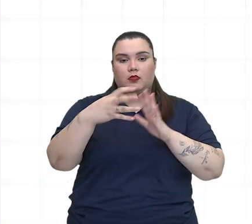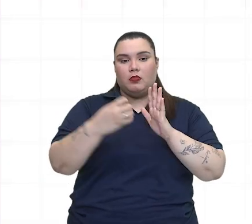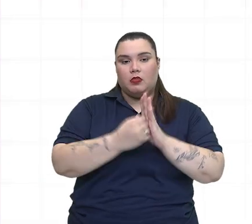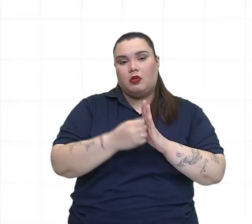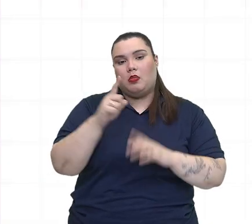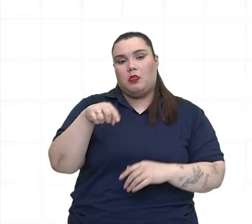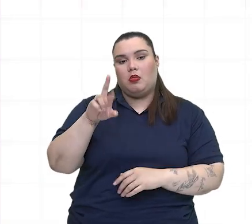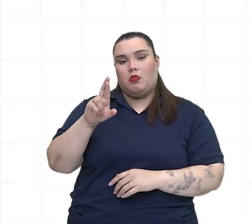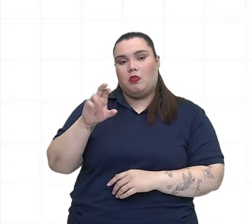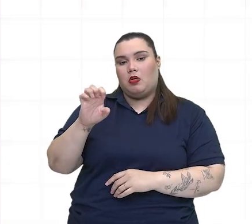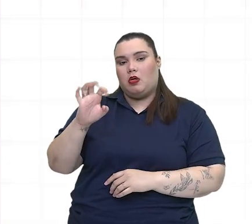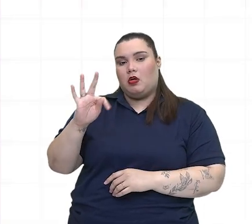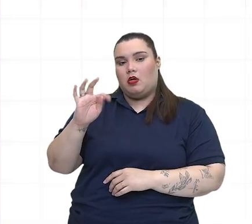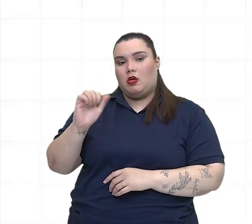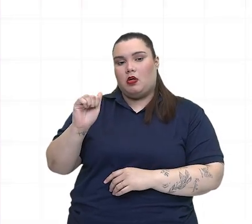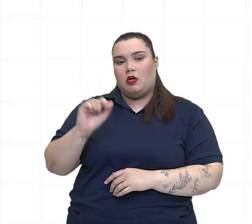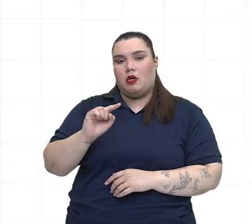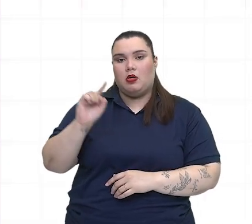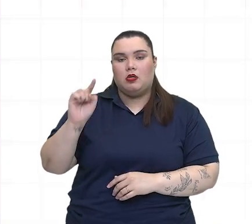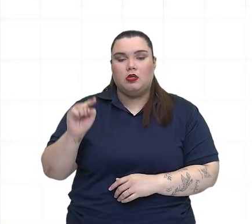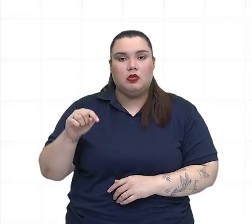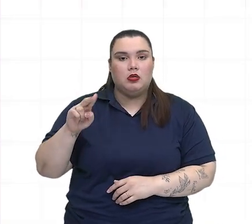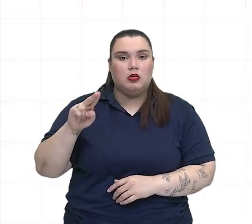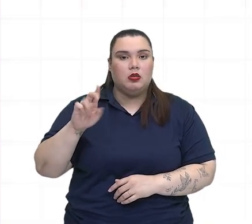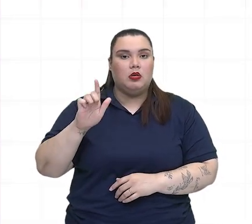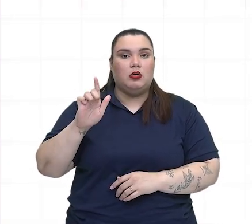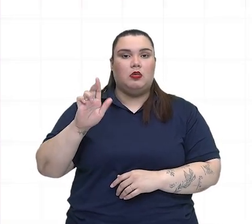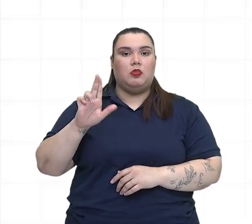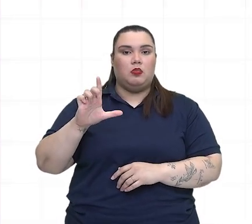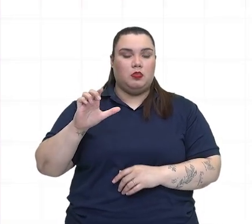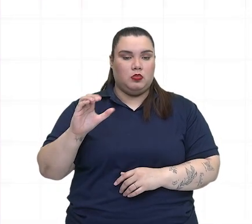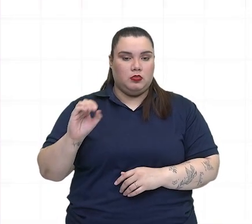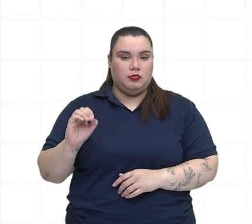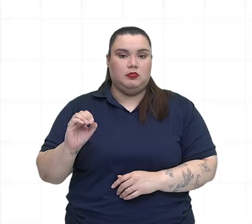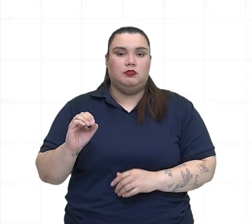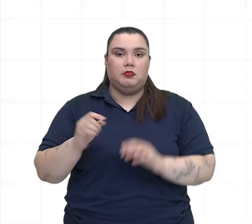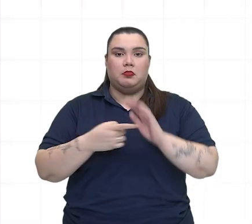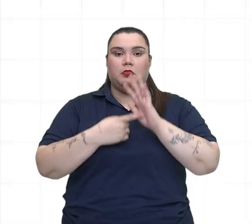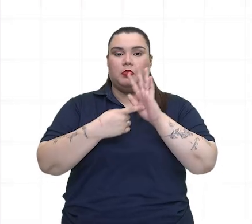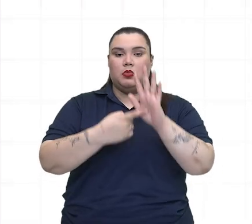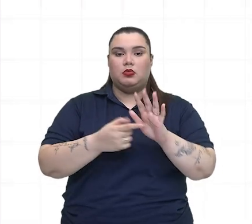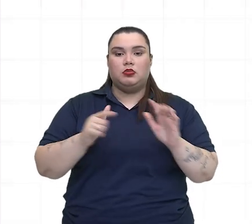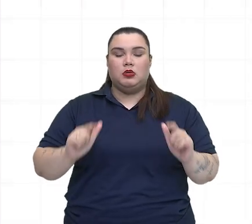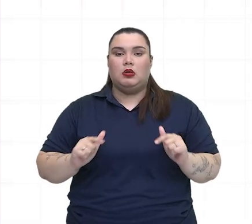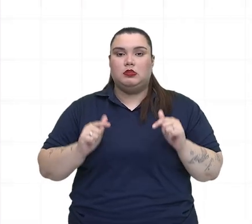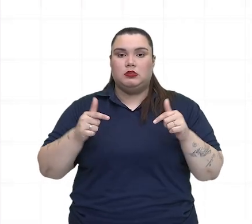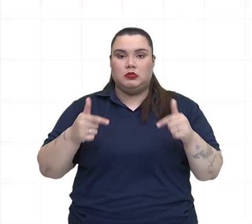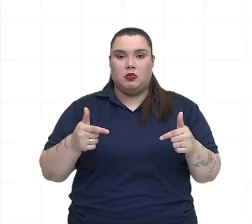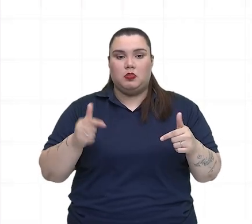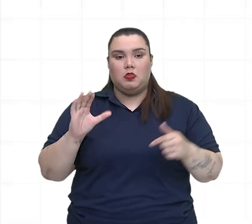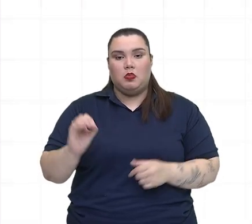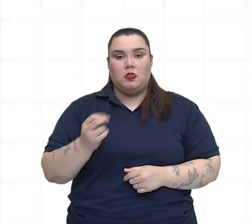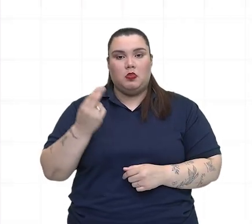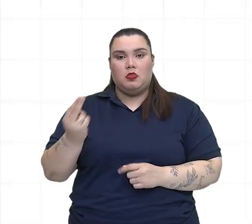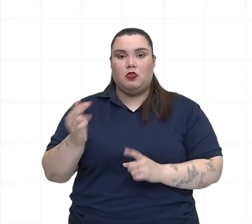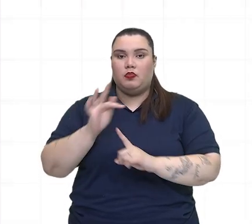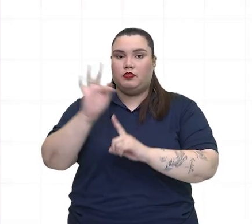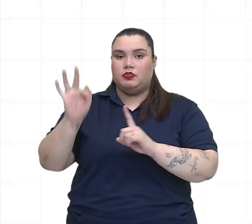é o retângulo, indica a ação,